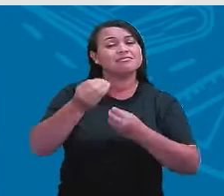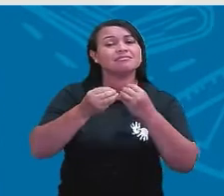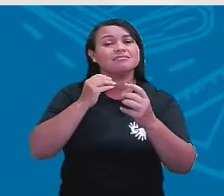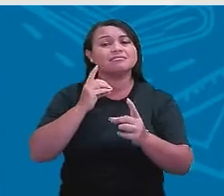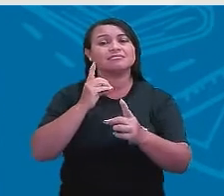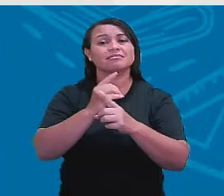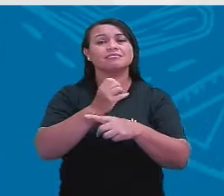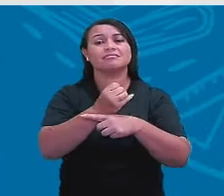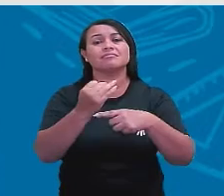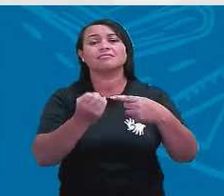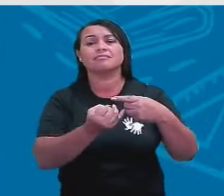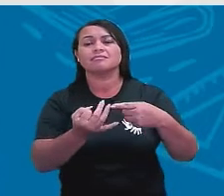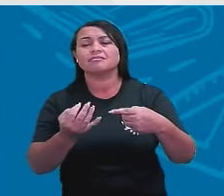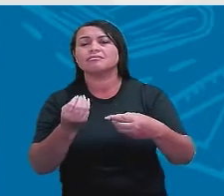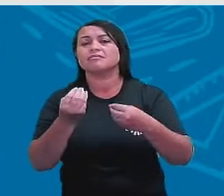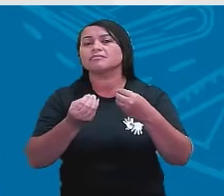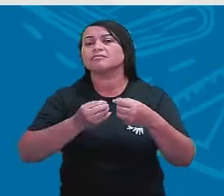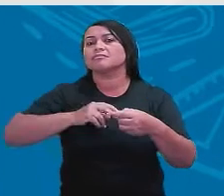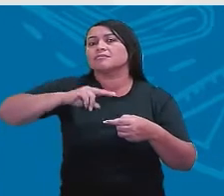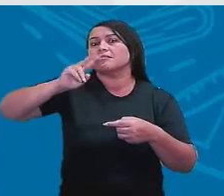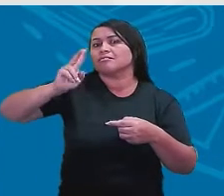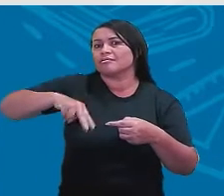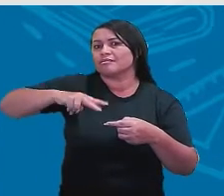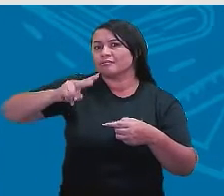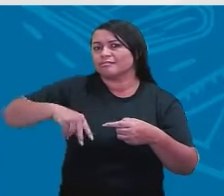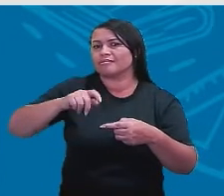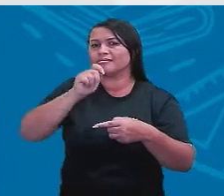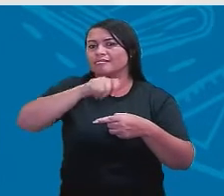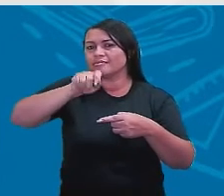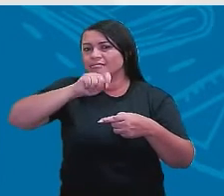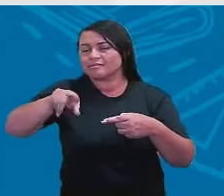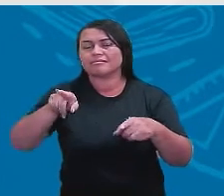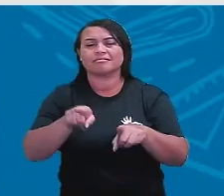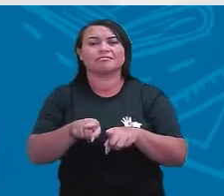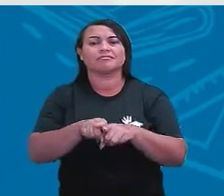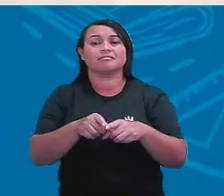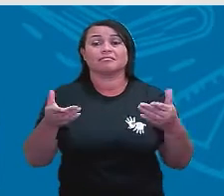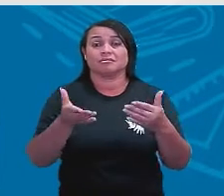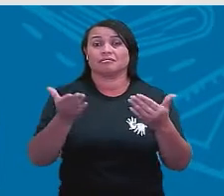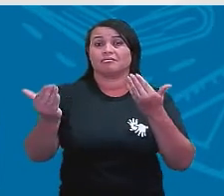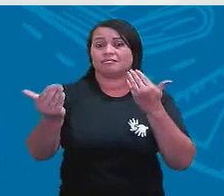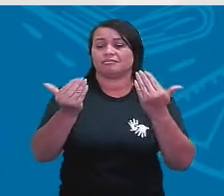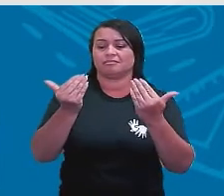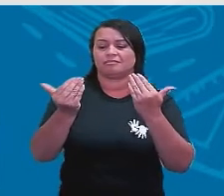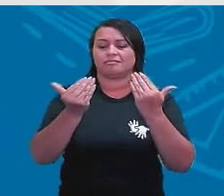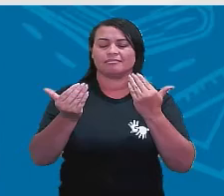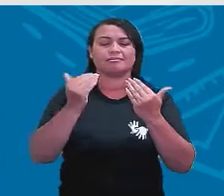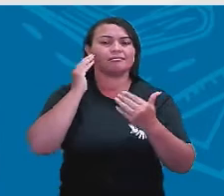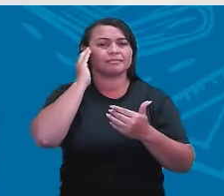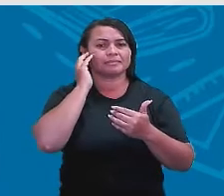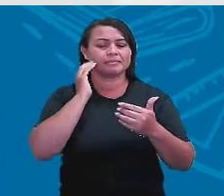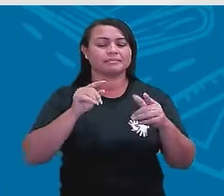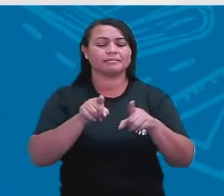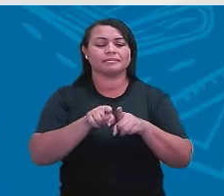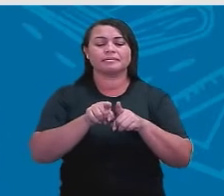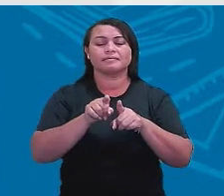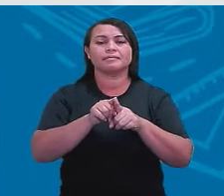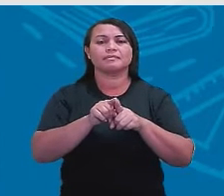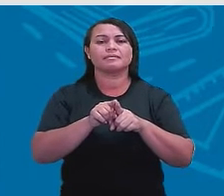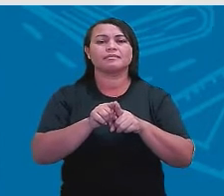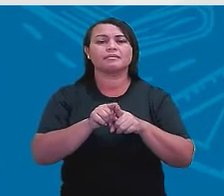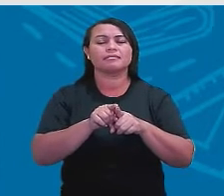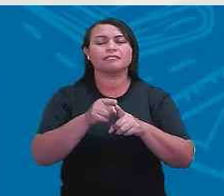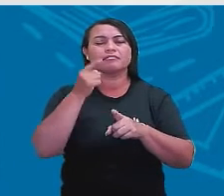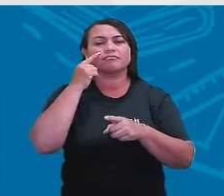a leitura de fração, tá bom? Leitura e escrita. Então, agora a gente vai comparar e pegar